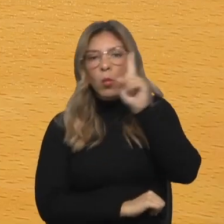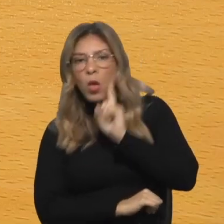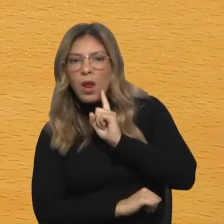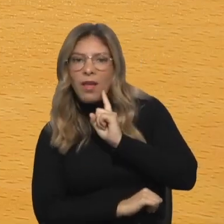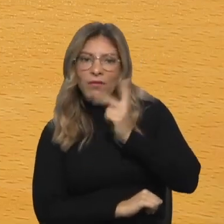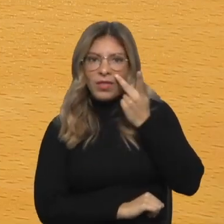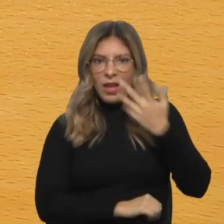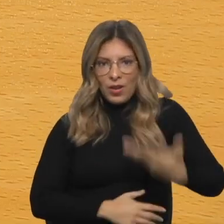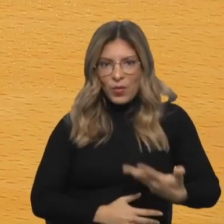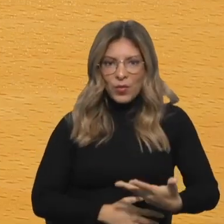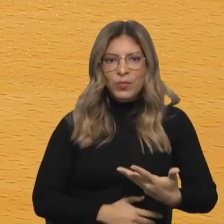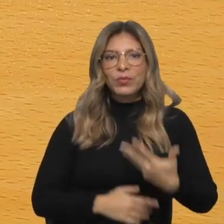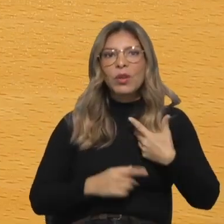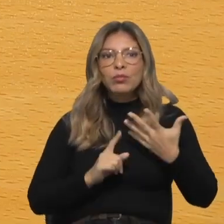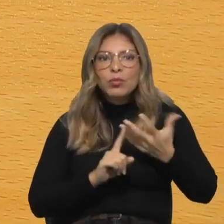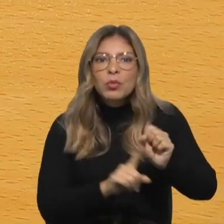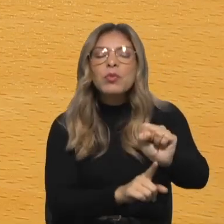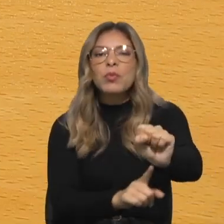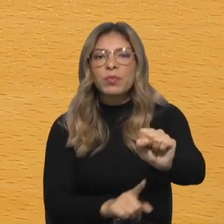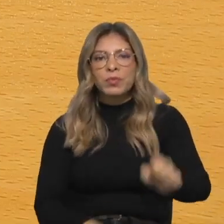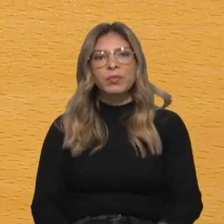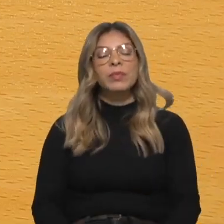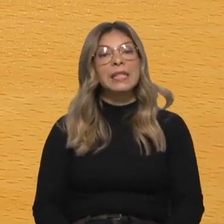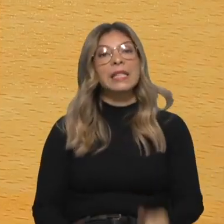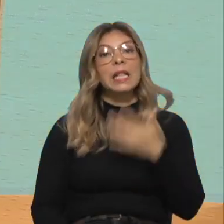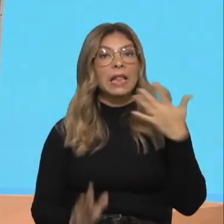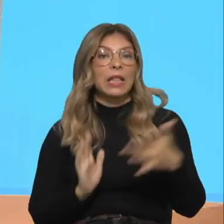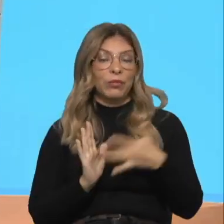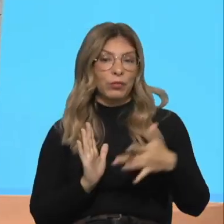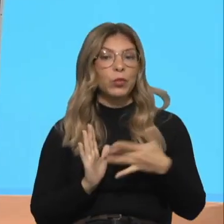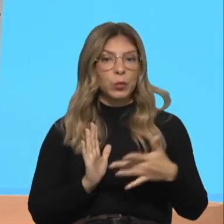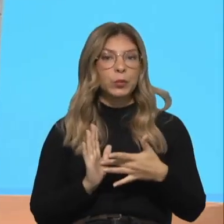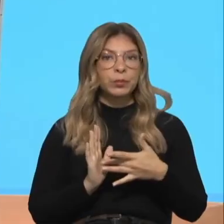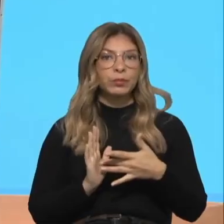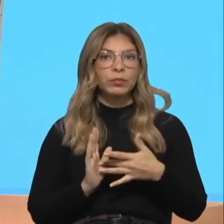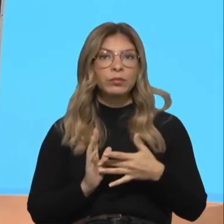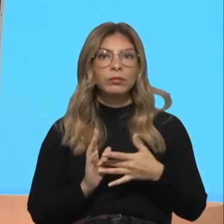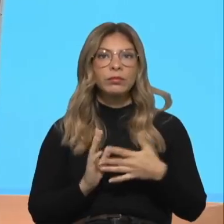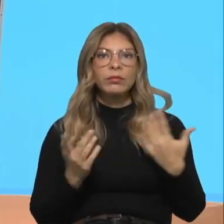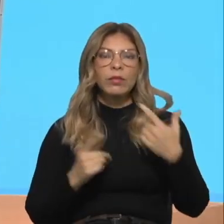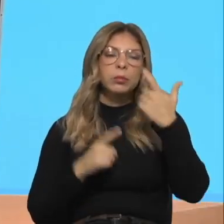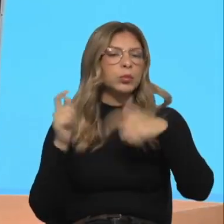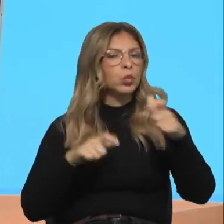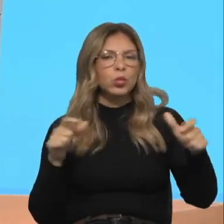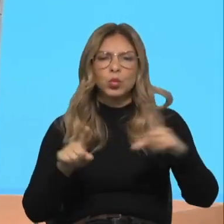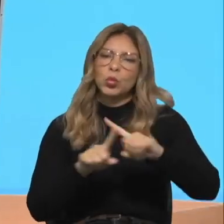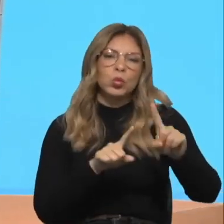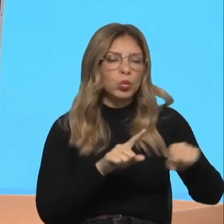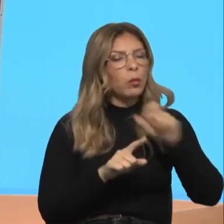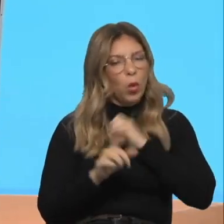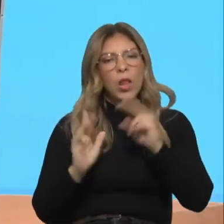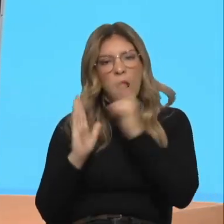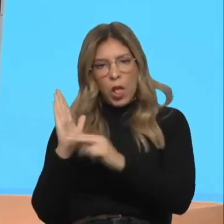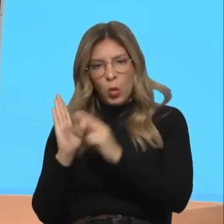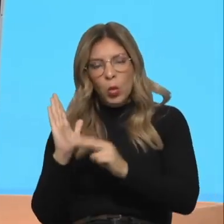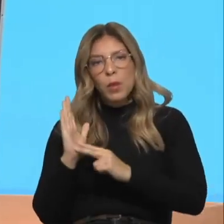este buscador. Sim, acho que o livro pode ser lido por vários leitores, até porque o texto tem